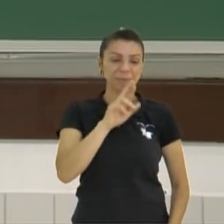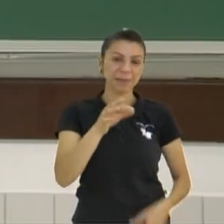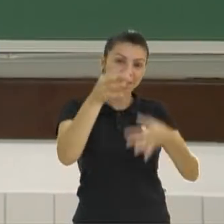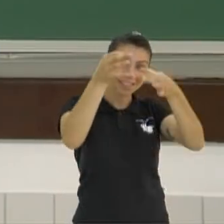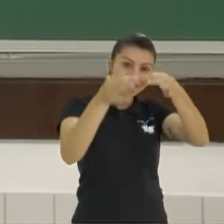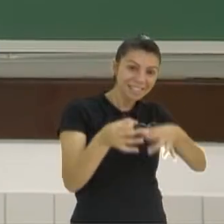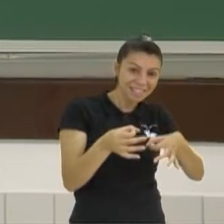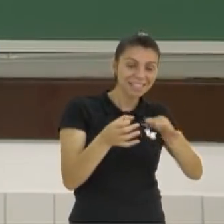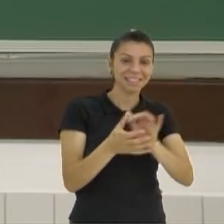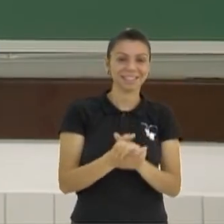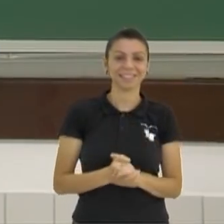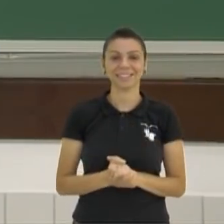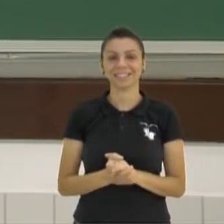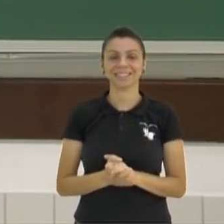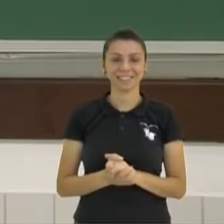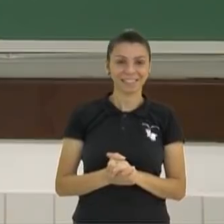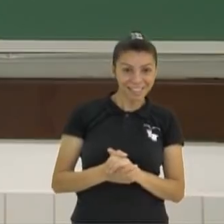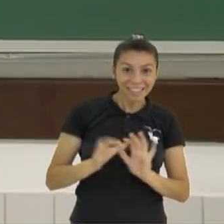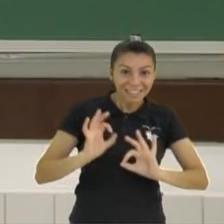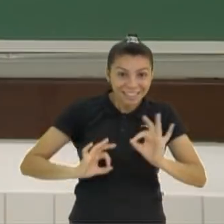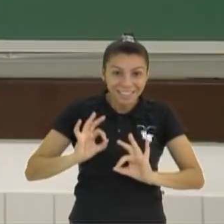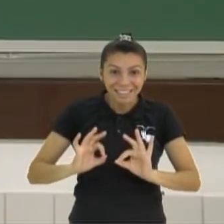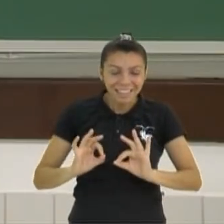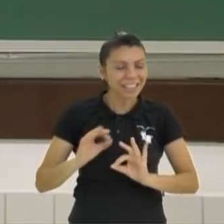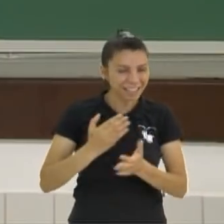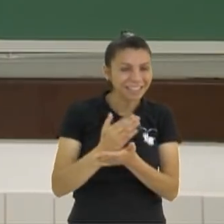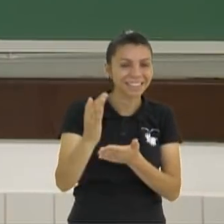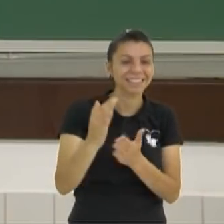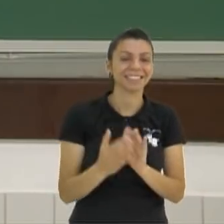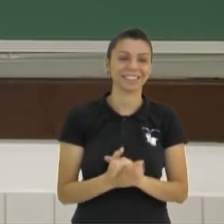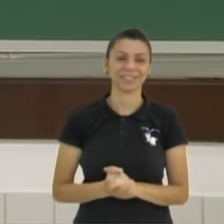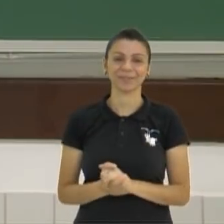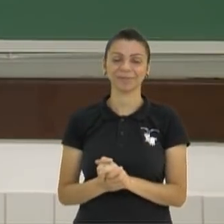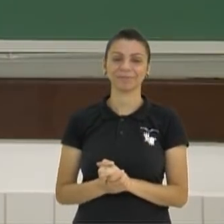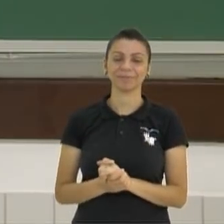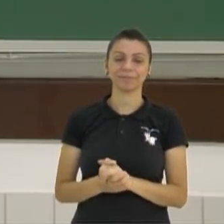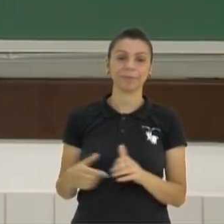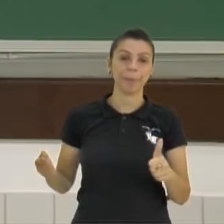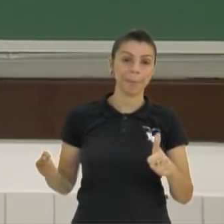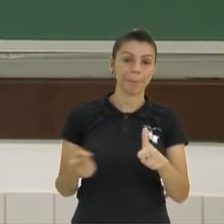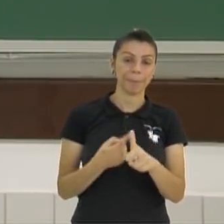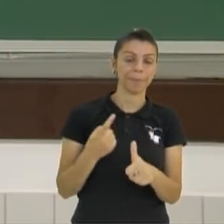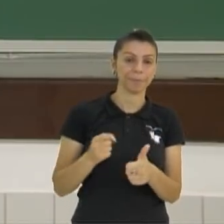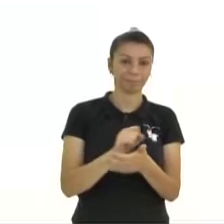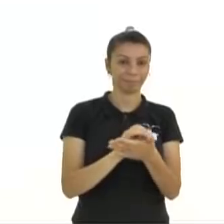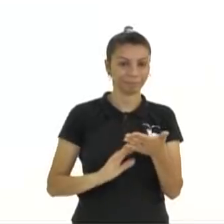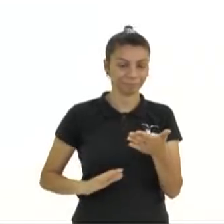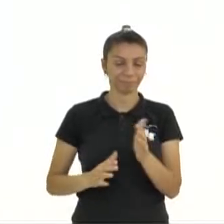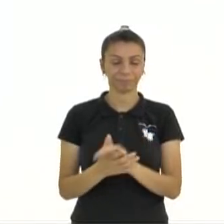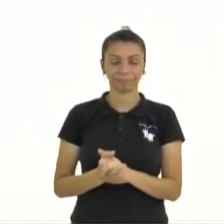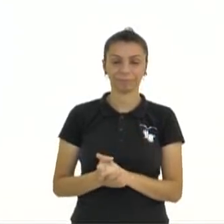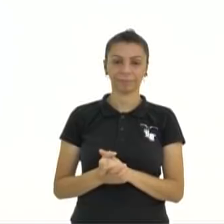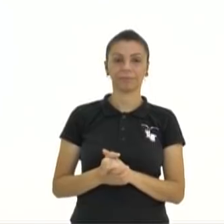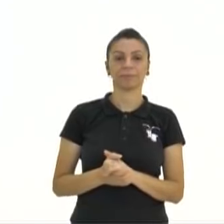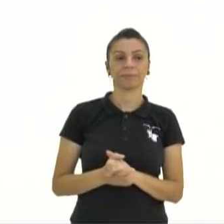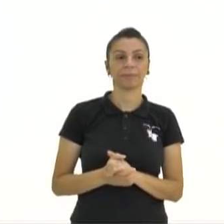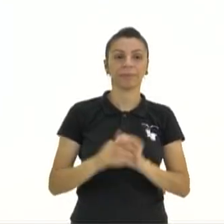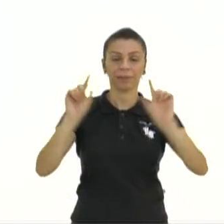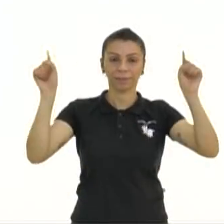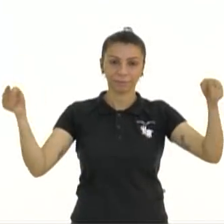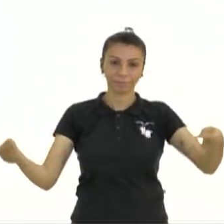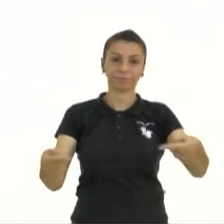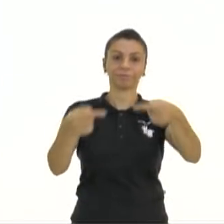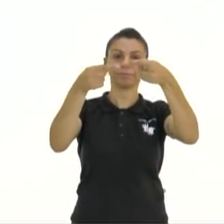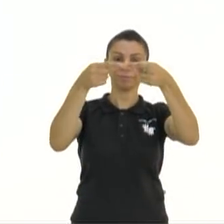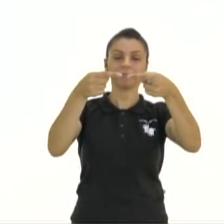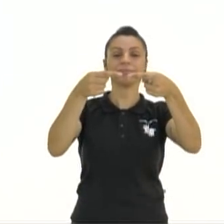as questões do nosso quiz. Estão preparados? Então vamos lá. Primeira questão do quiz. Assinale a alternativa